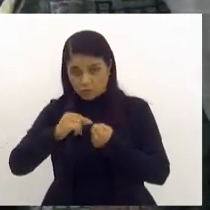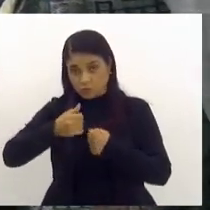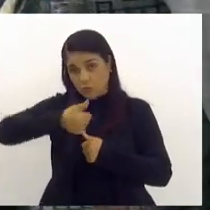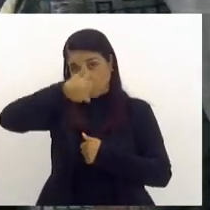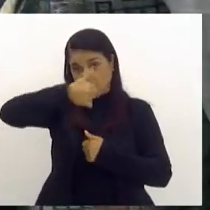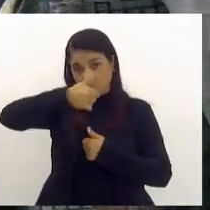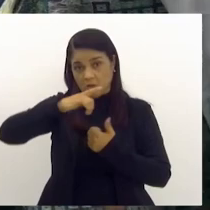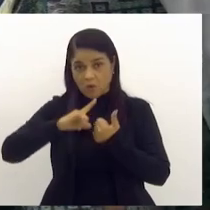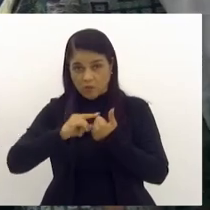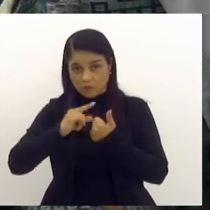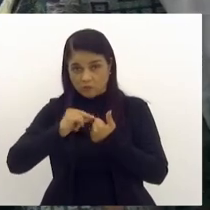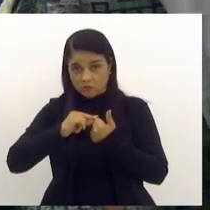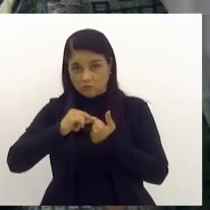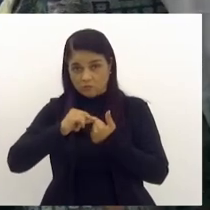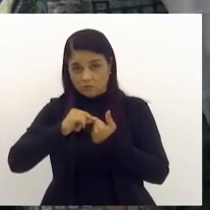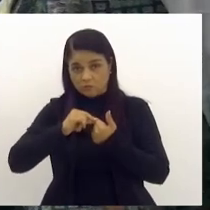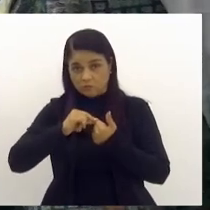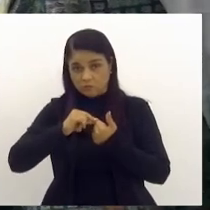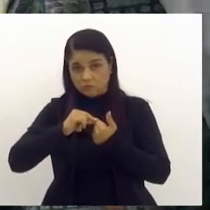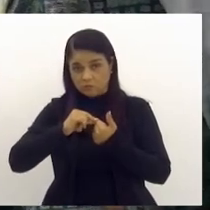1º. Toda sobra